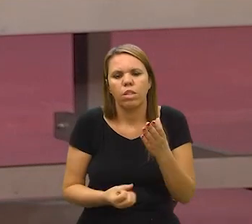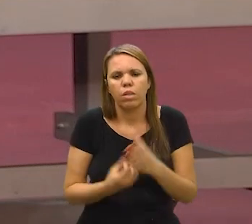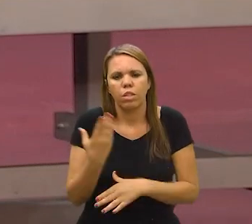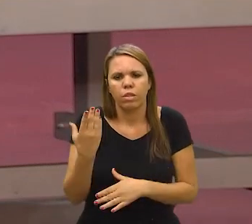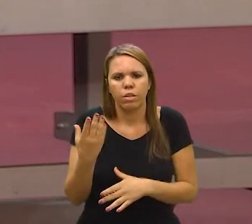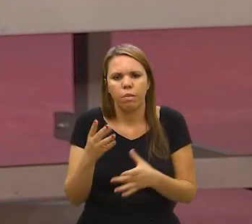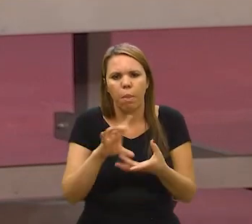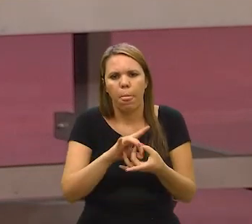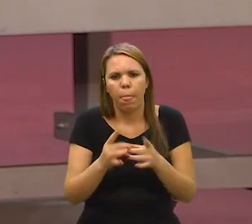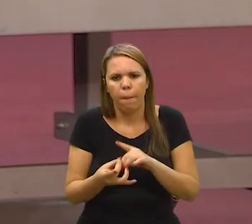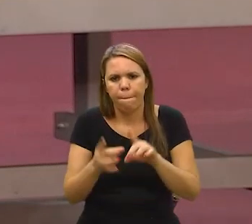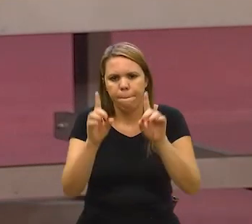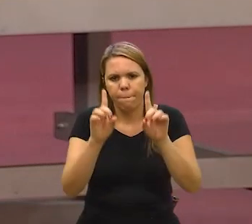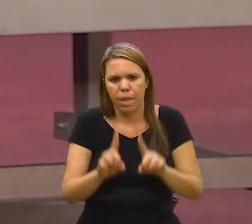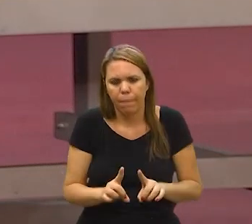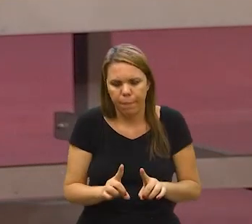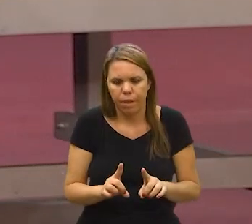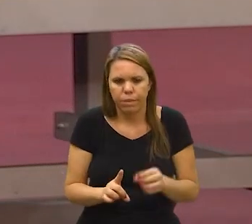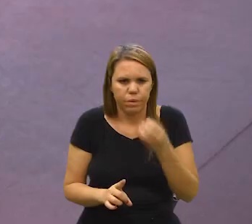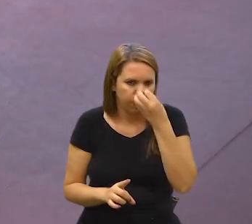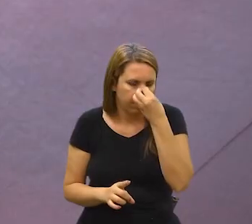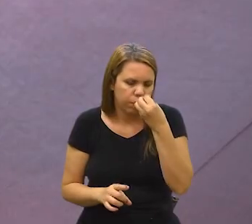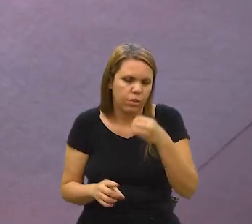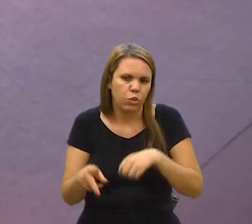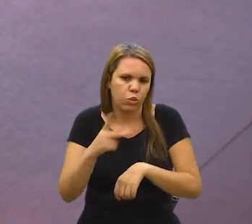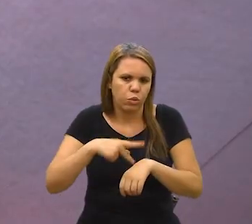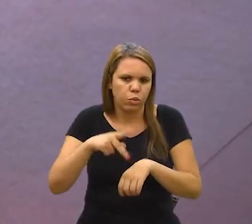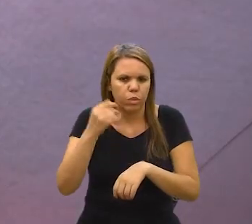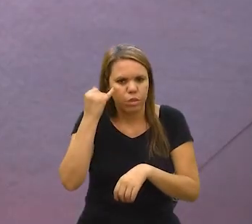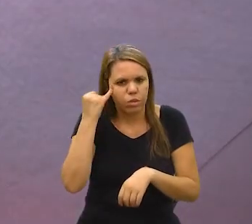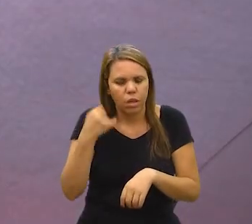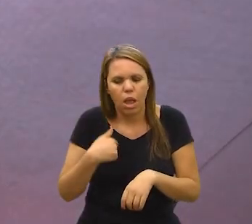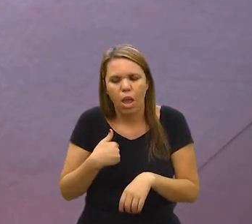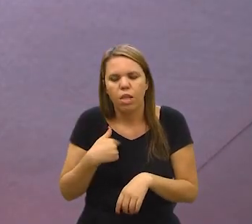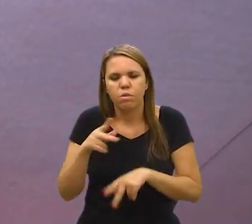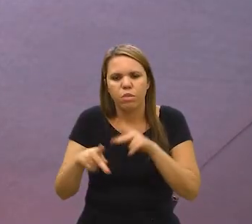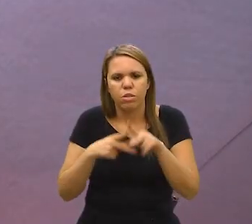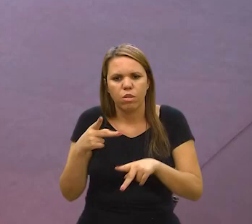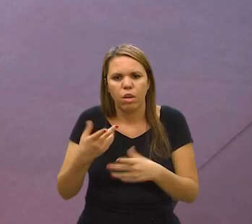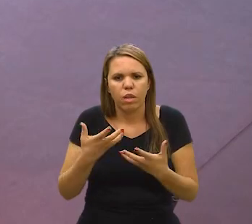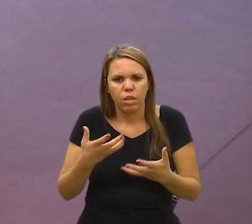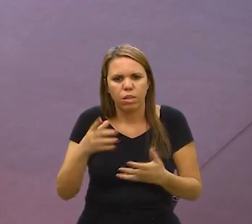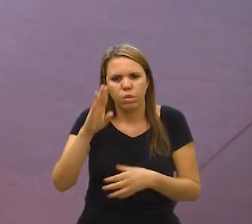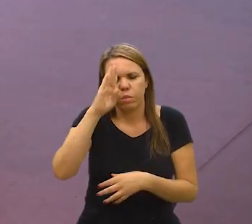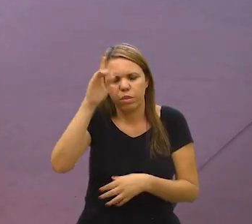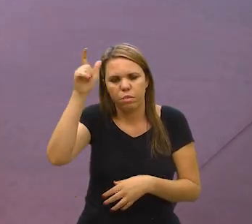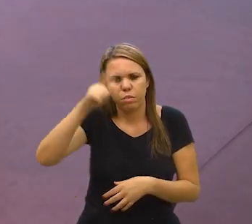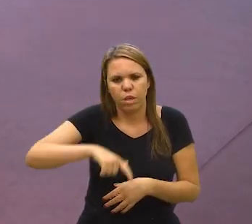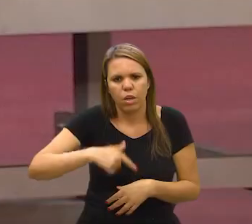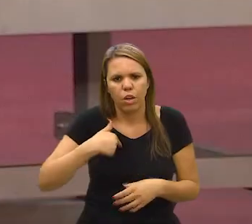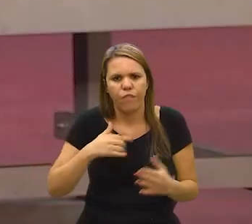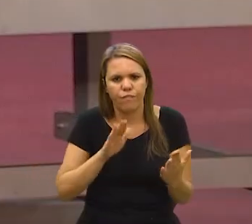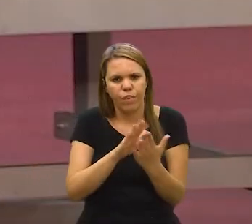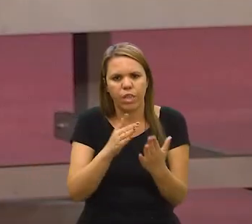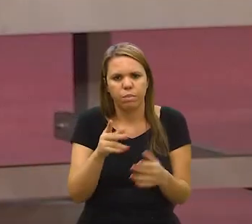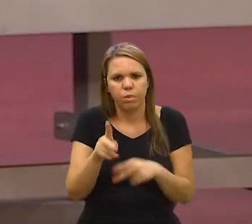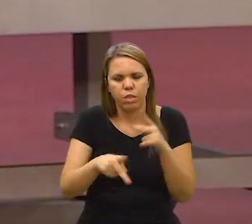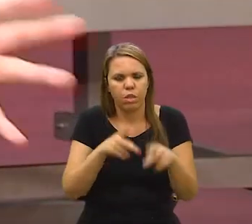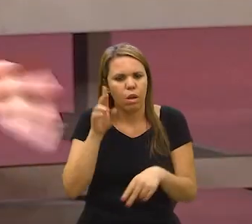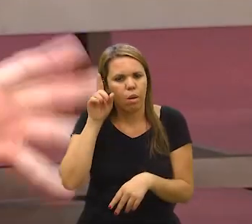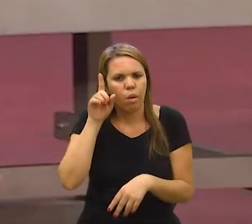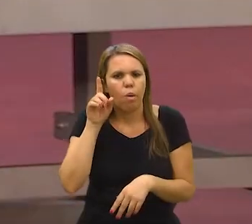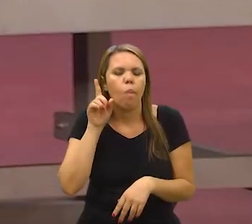Parapan de Toronto, antes da partida da final, que eu era meio que favorito e tal, eu enfrentei um